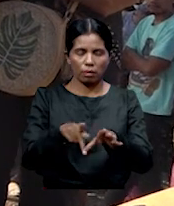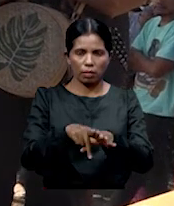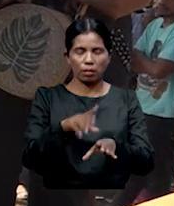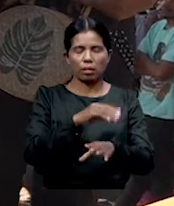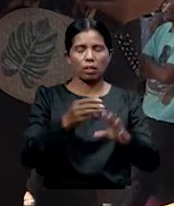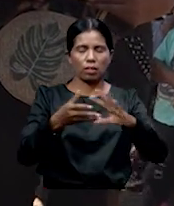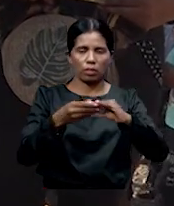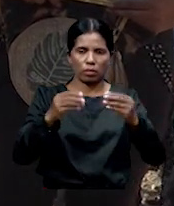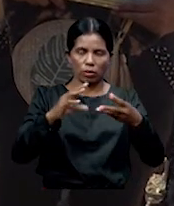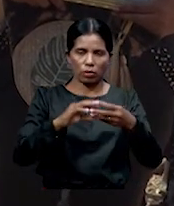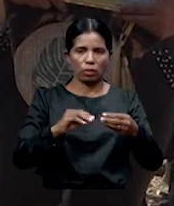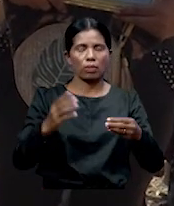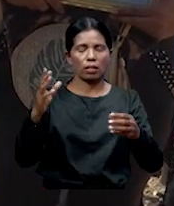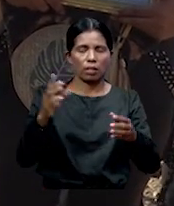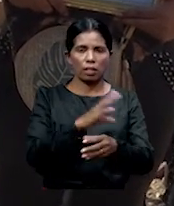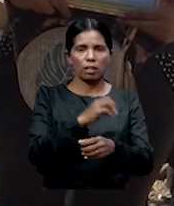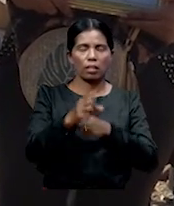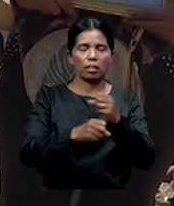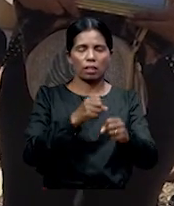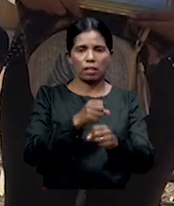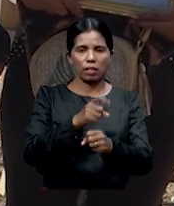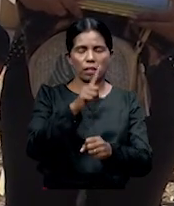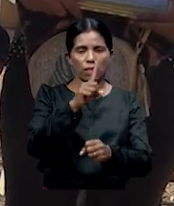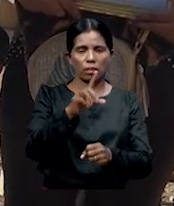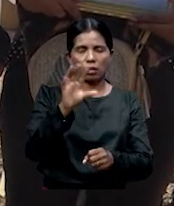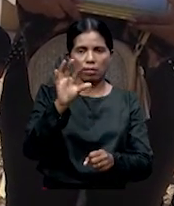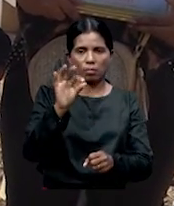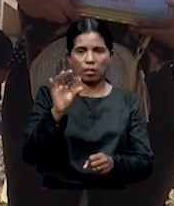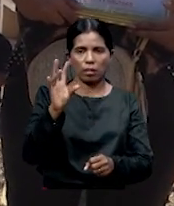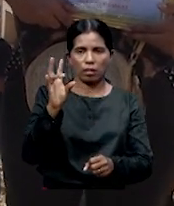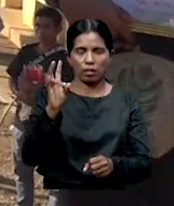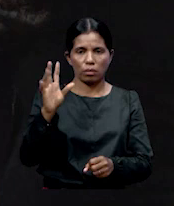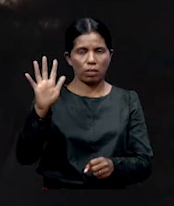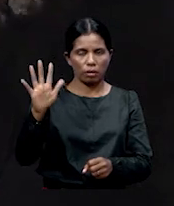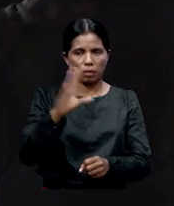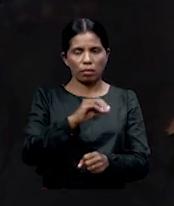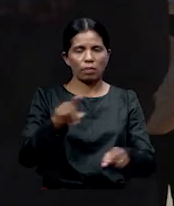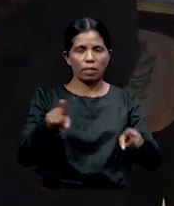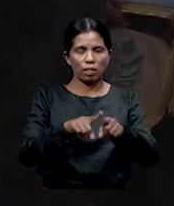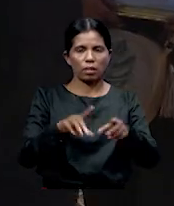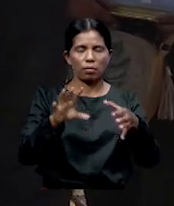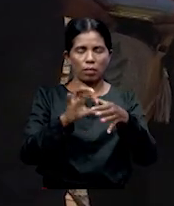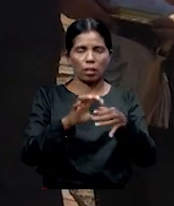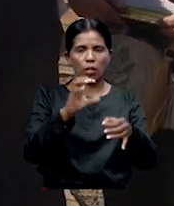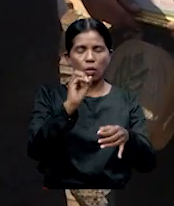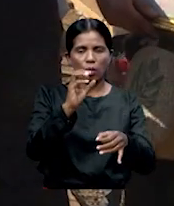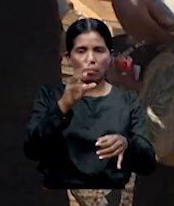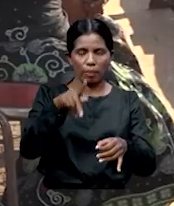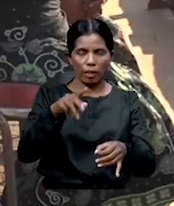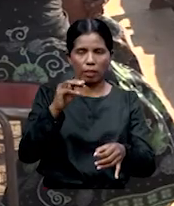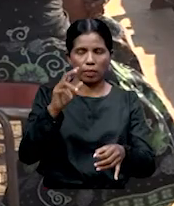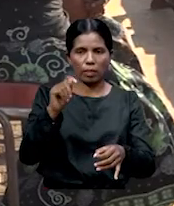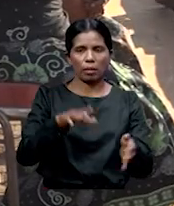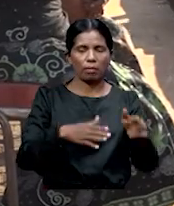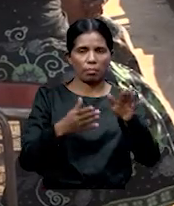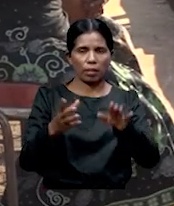luta base de apoio e atinam reunida a Tucia e do Nuno Lessen Lima no dar membro o PMT a Coto Is e